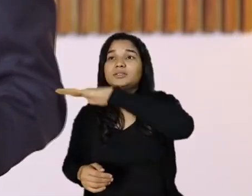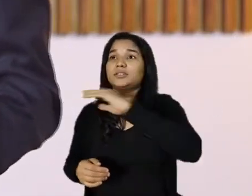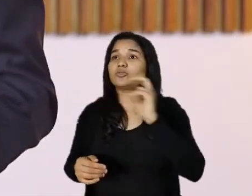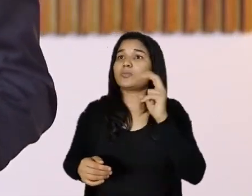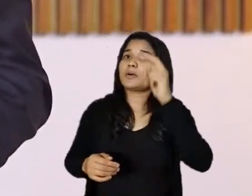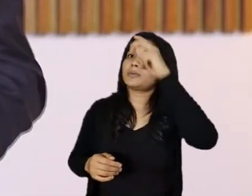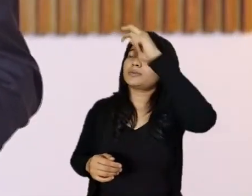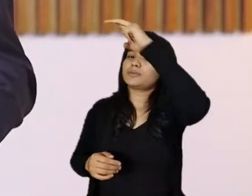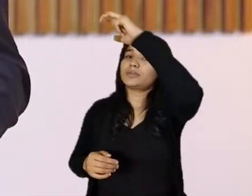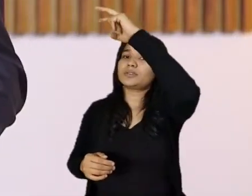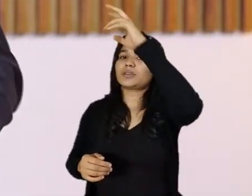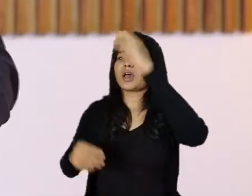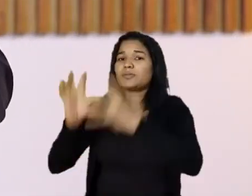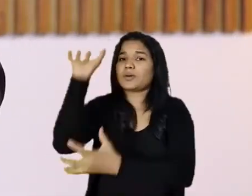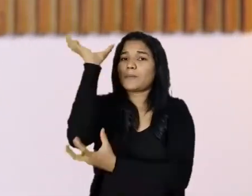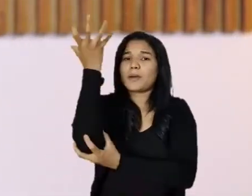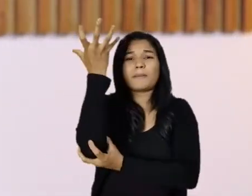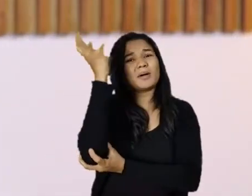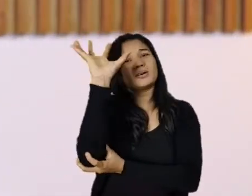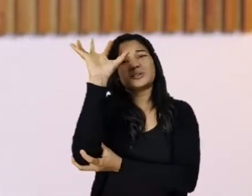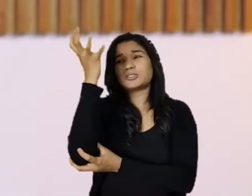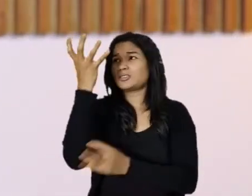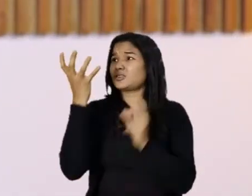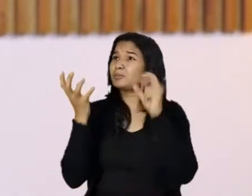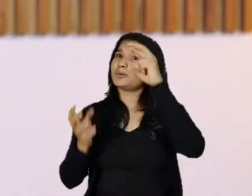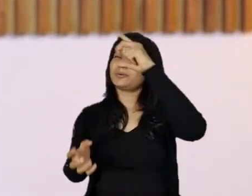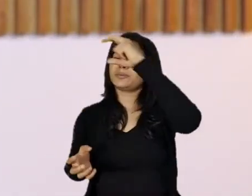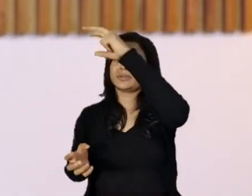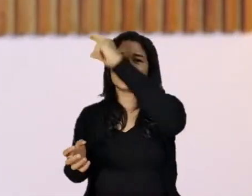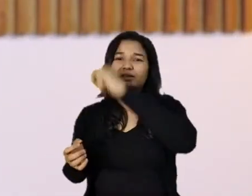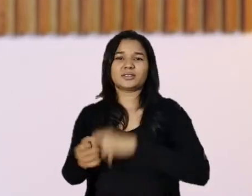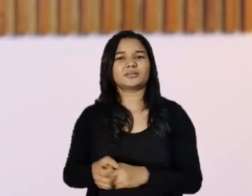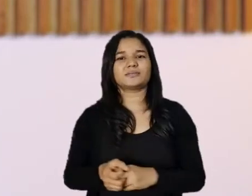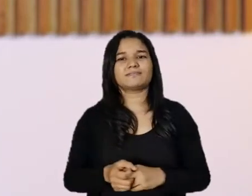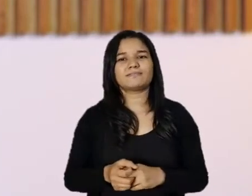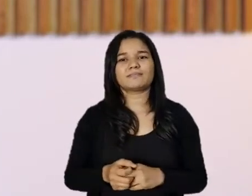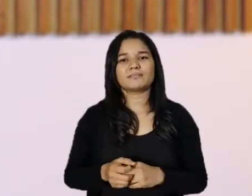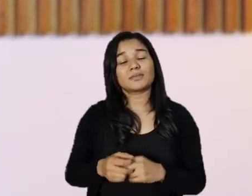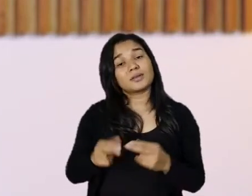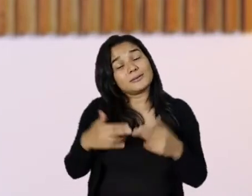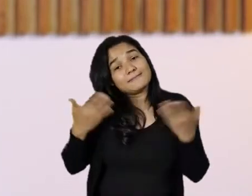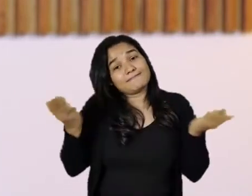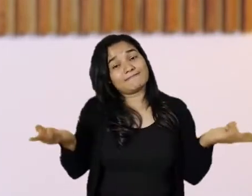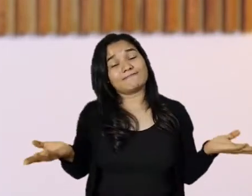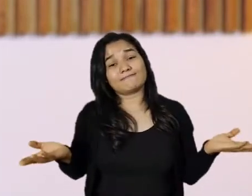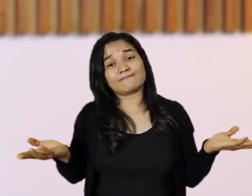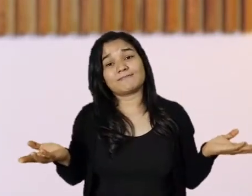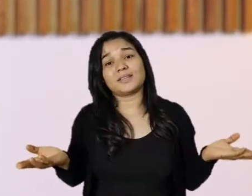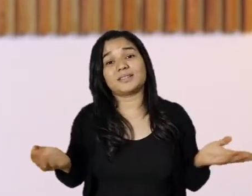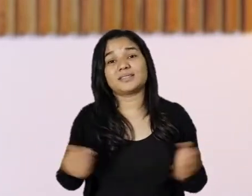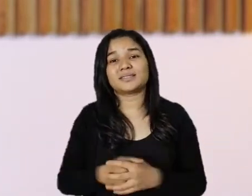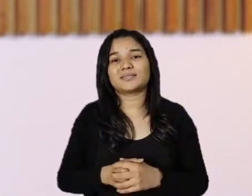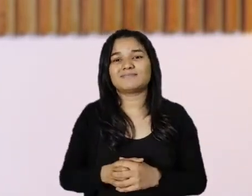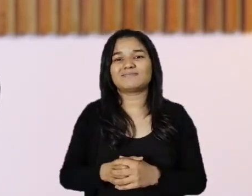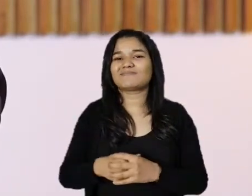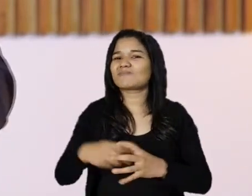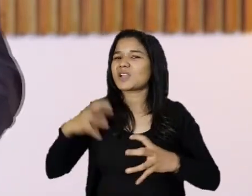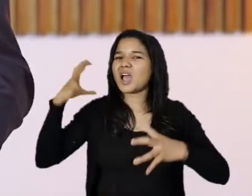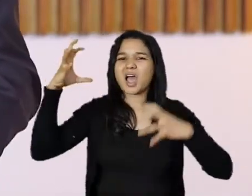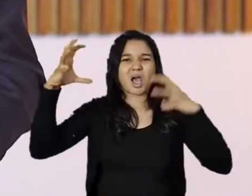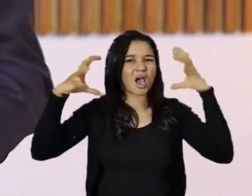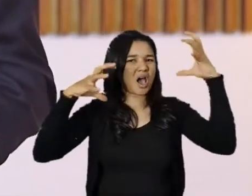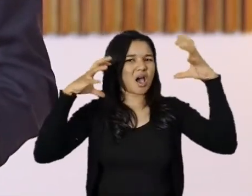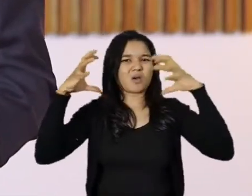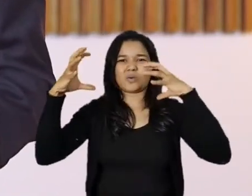árvores mais altas para tentar se proteger daquela fúria. No entanto, em algum momento, a fúria das águas tiravam